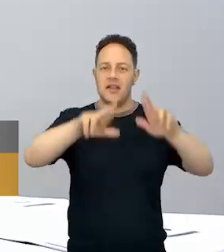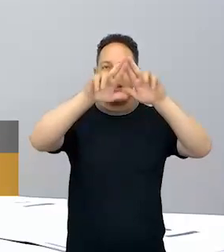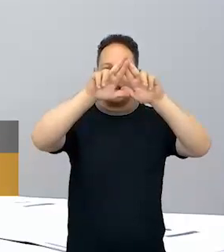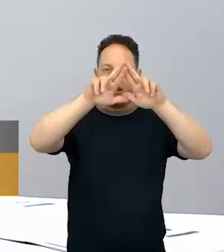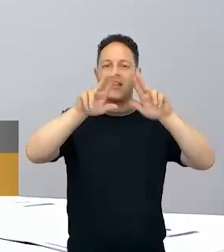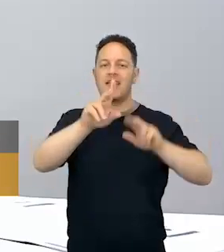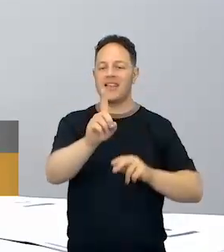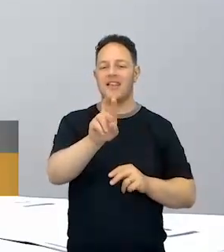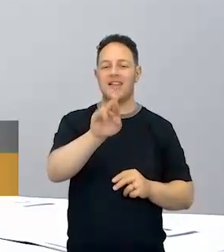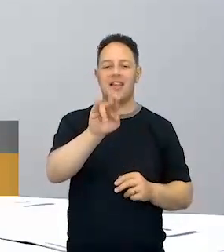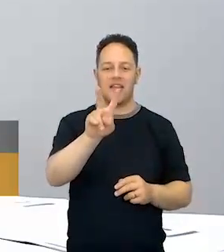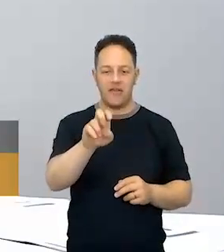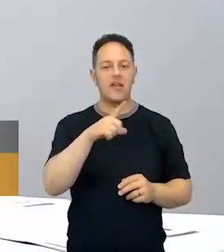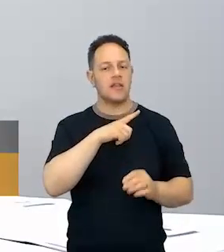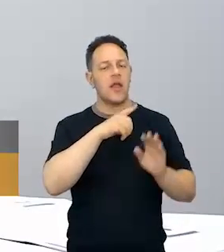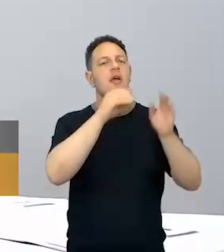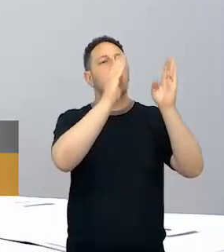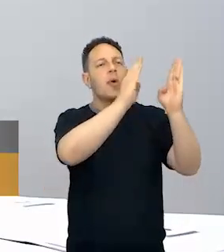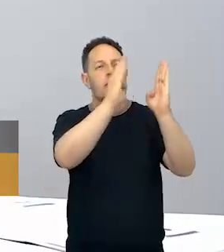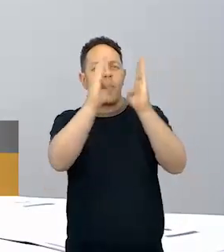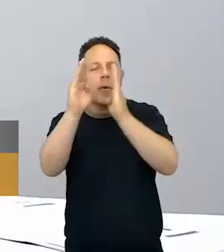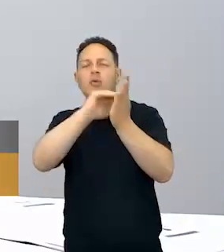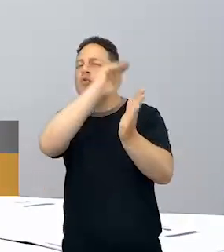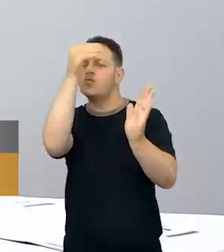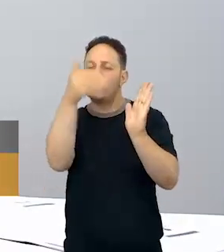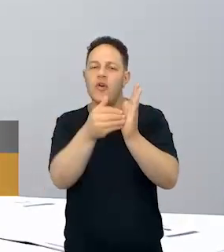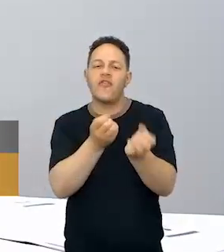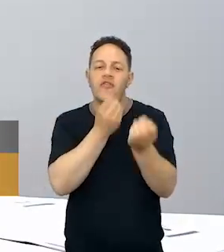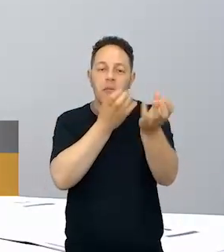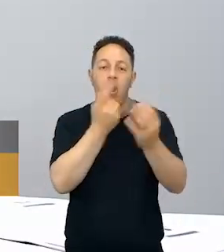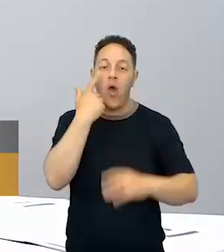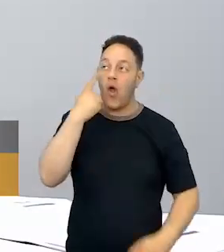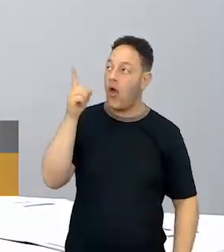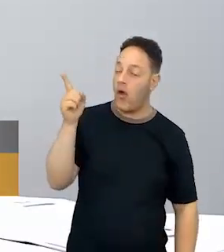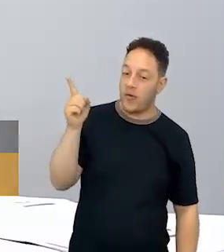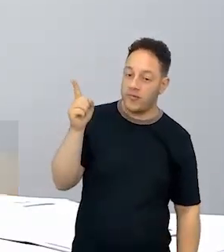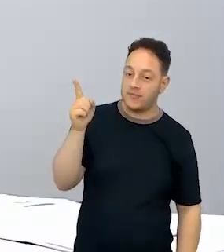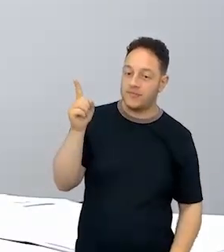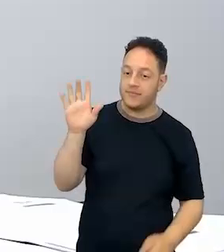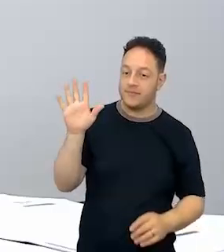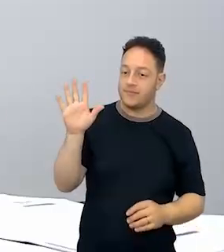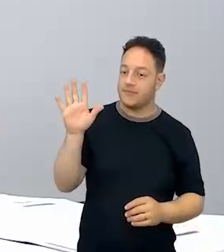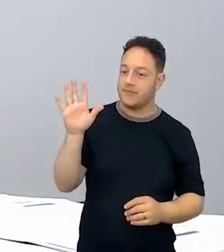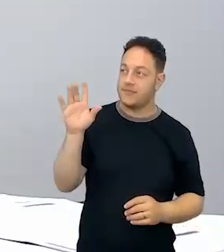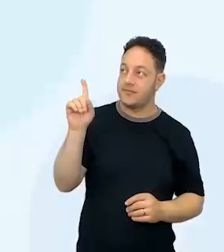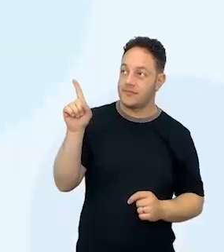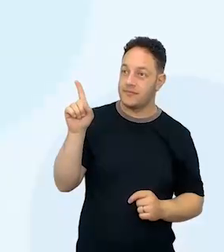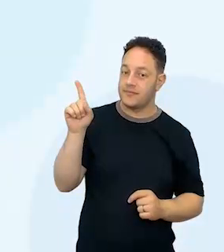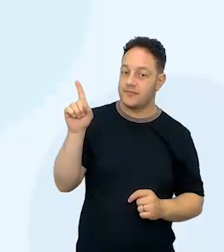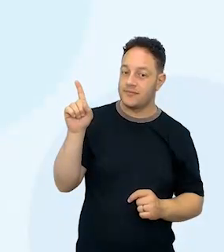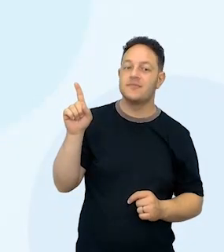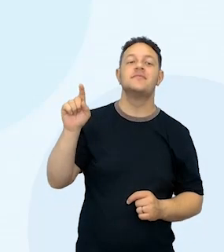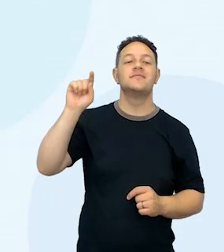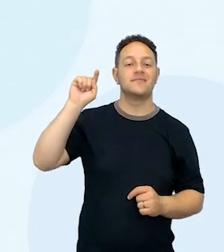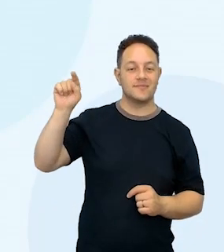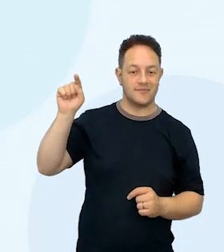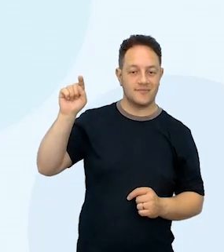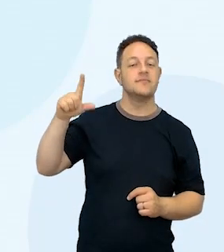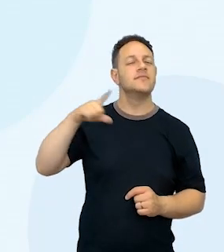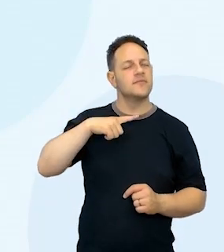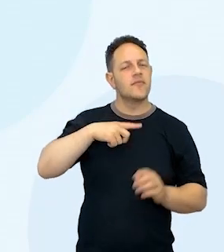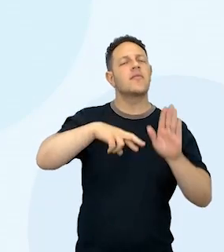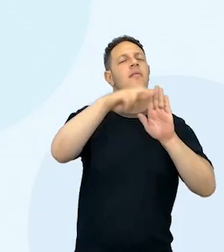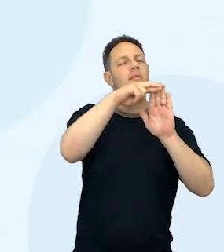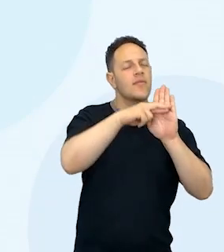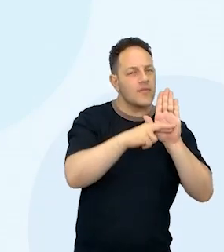deixou organizado com tudo que vocês precisam. Aí vai aparecer no slide para vocês. Nesse drive, você tem o